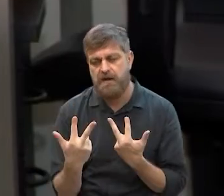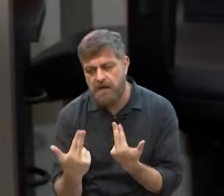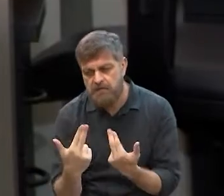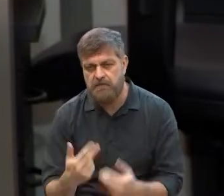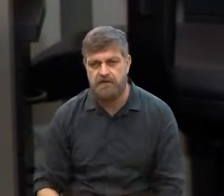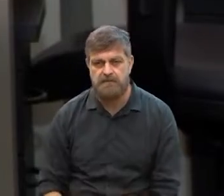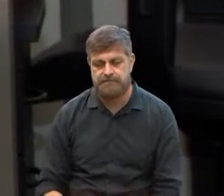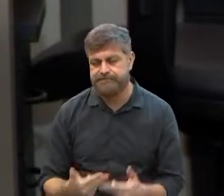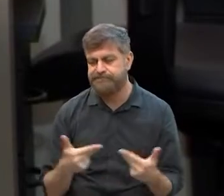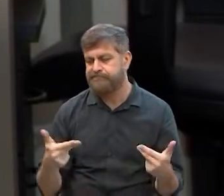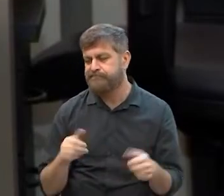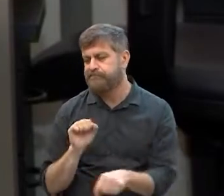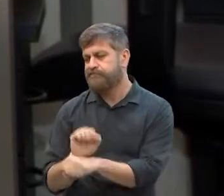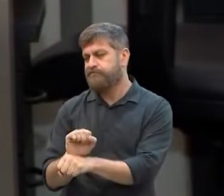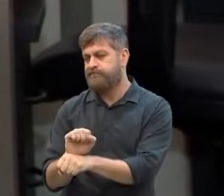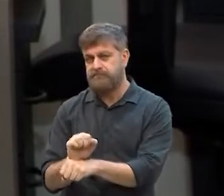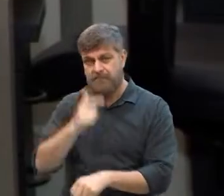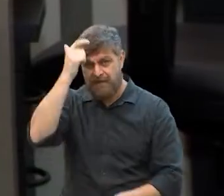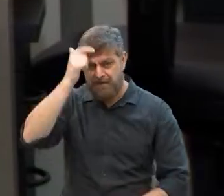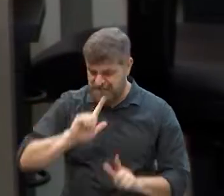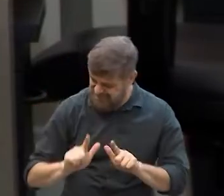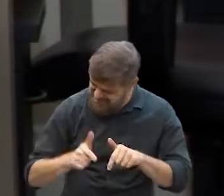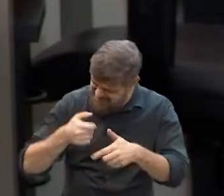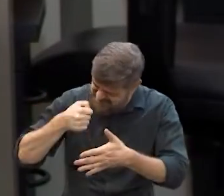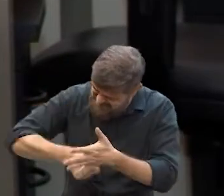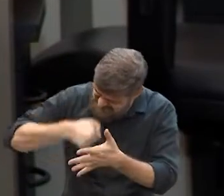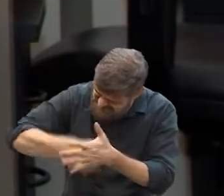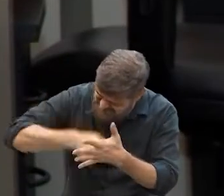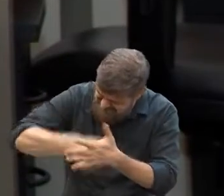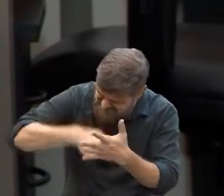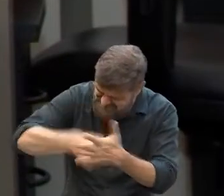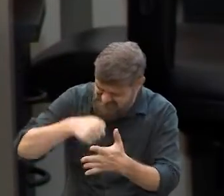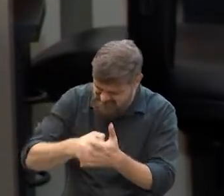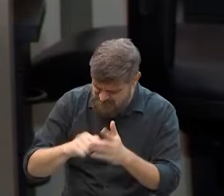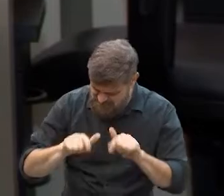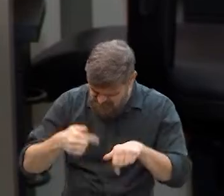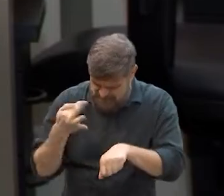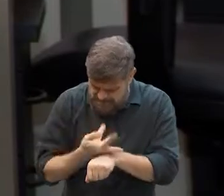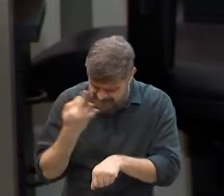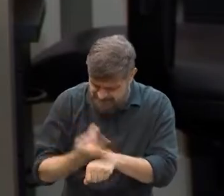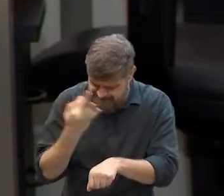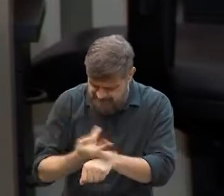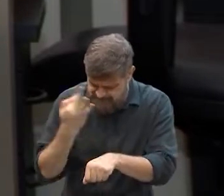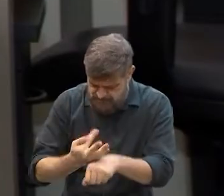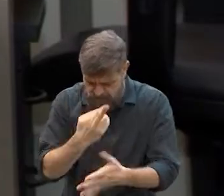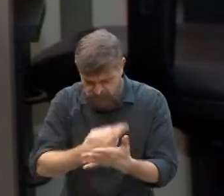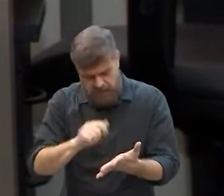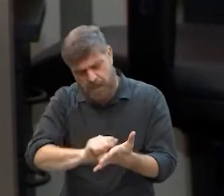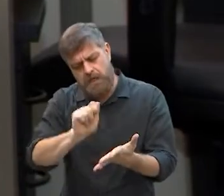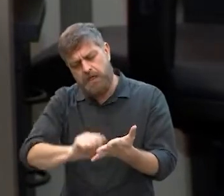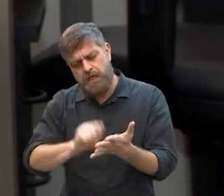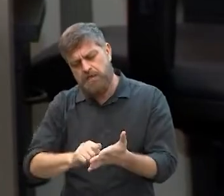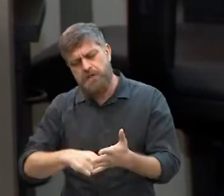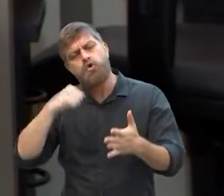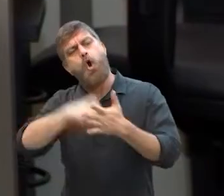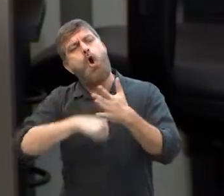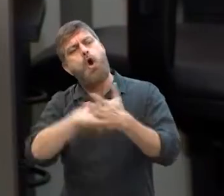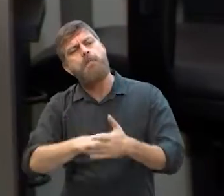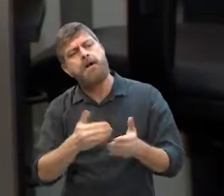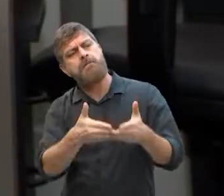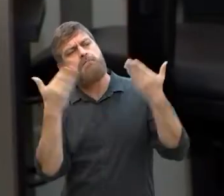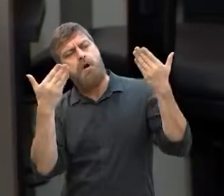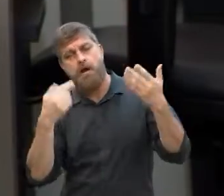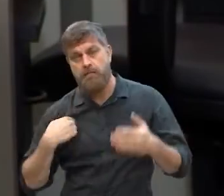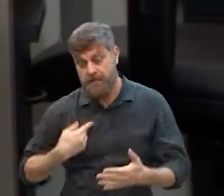as coisas acabam não andando. Mas eu vou continuar perseguindo, insistindo, apresentando requerimentos, cobrando, porque